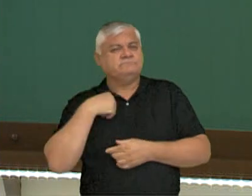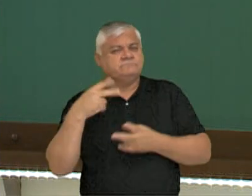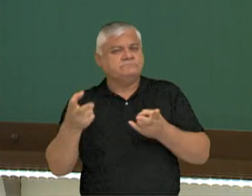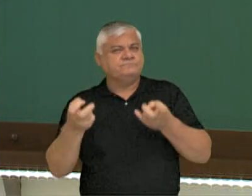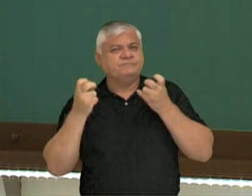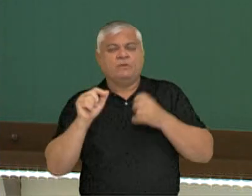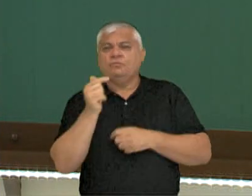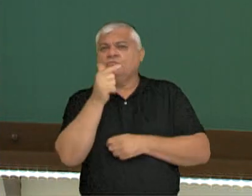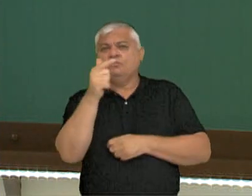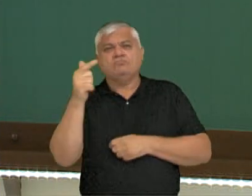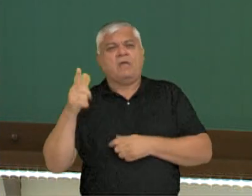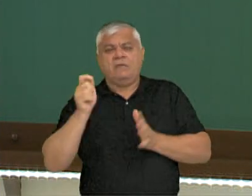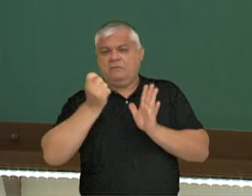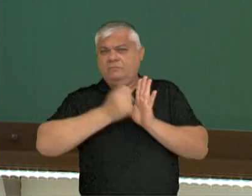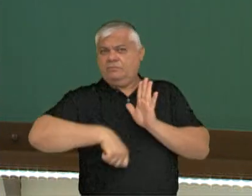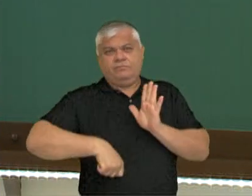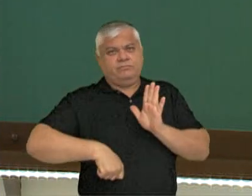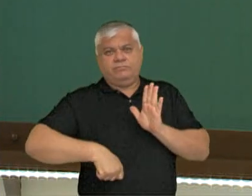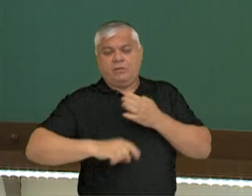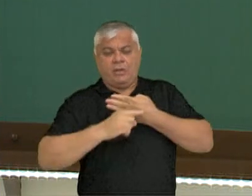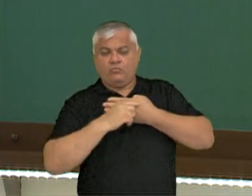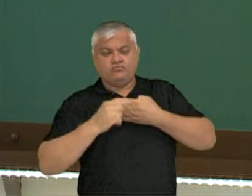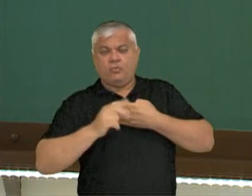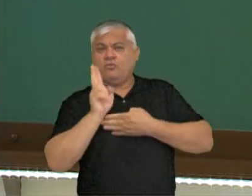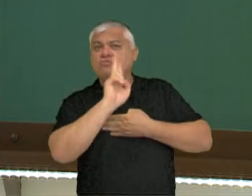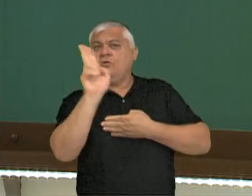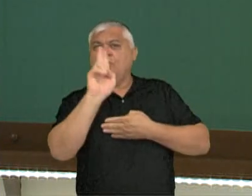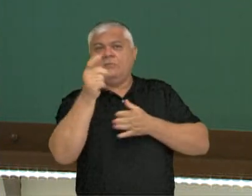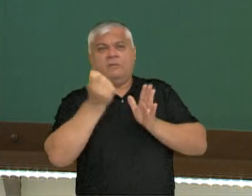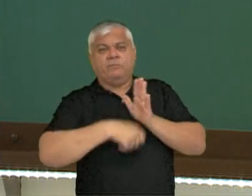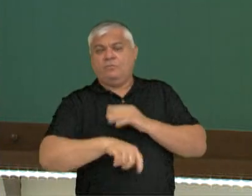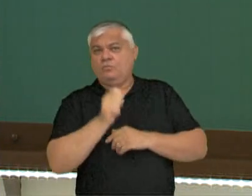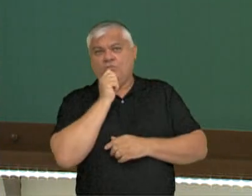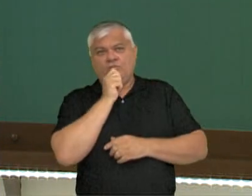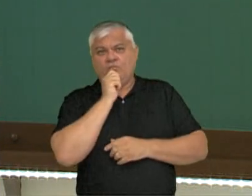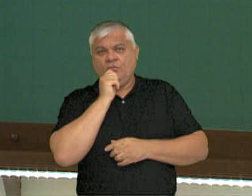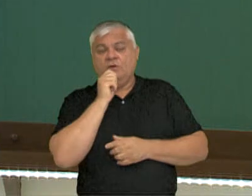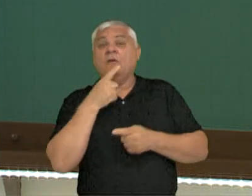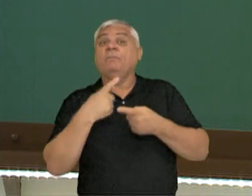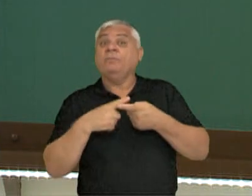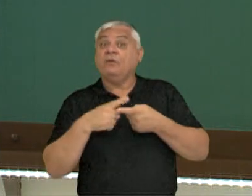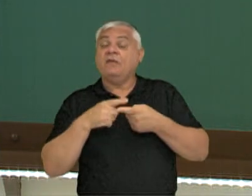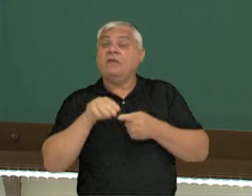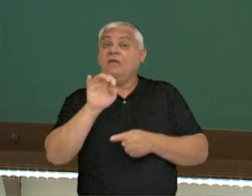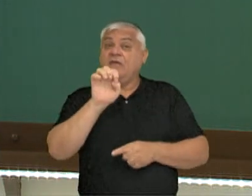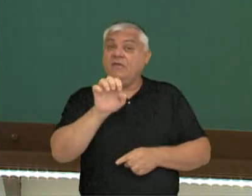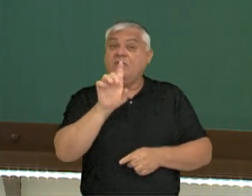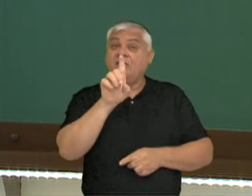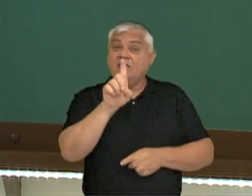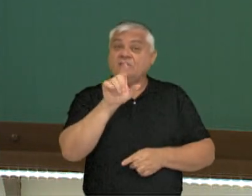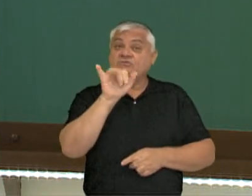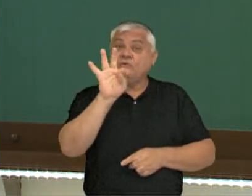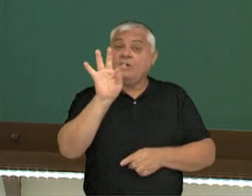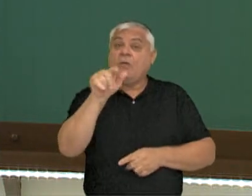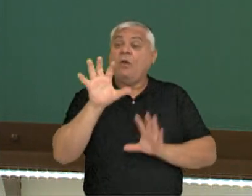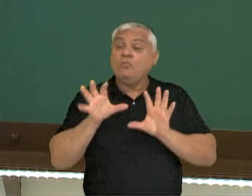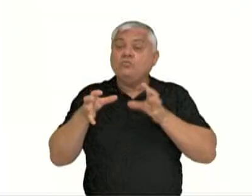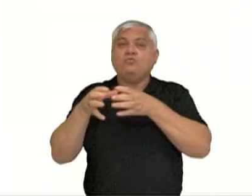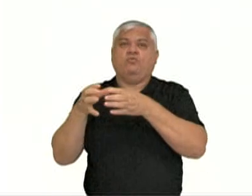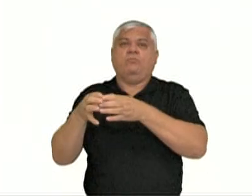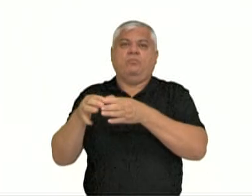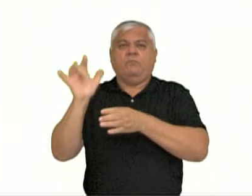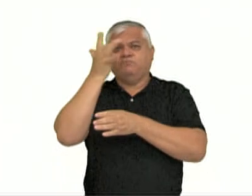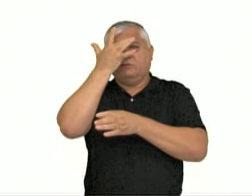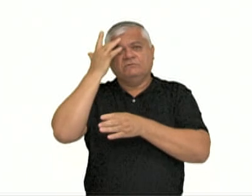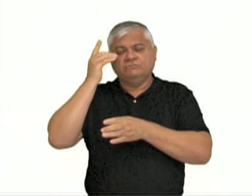que ele não tem assinatura, né? Então não tem o nome do autor. Por quê? Porque um editorial é feito por um grupo de